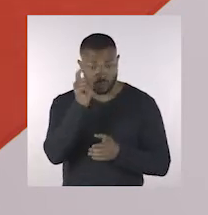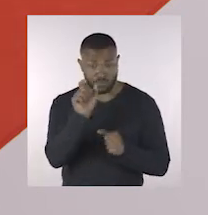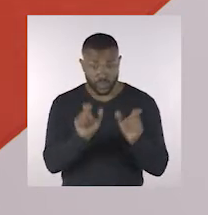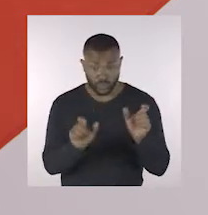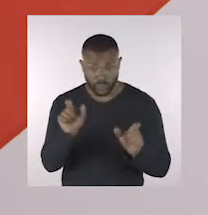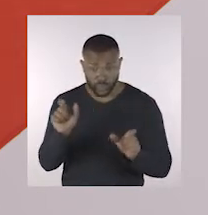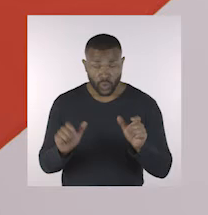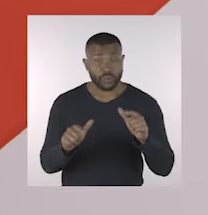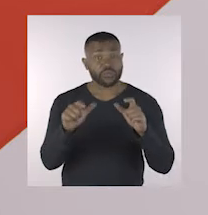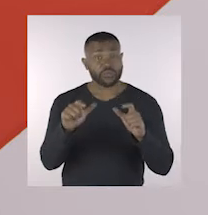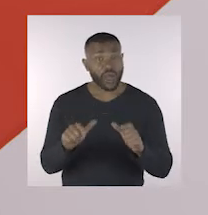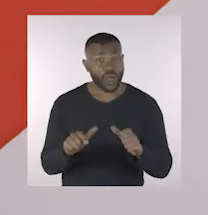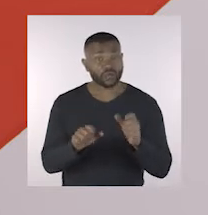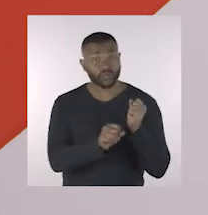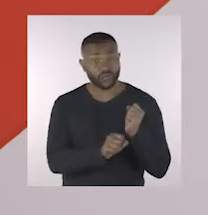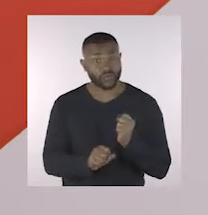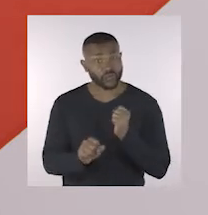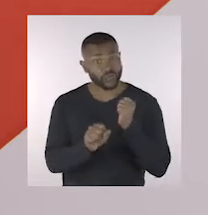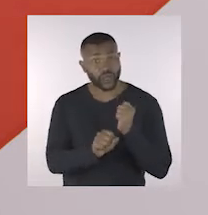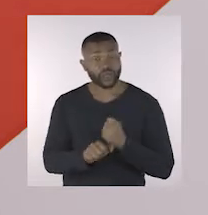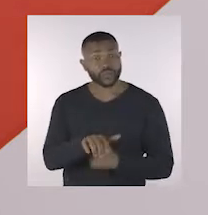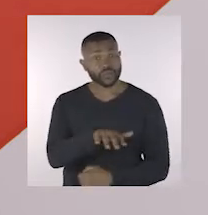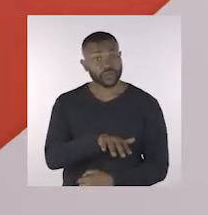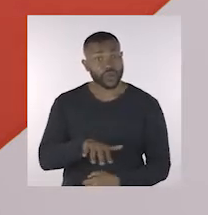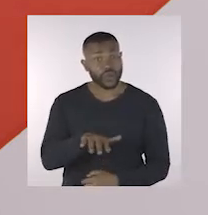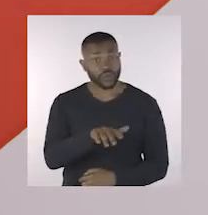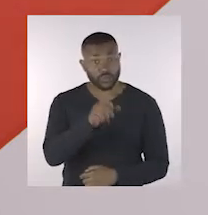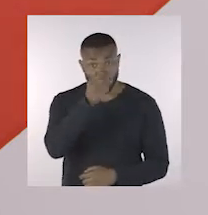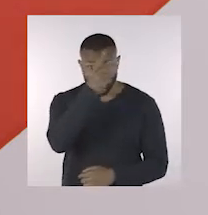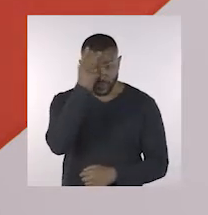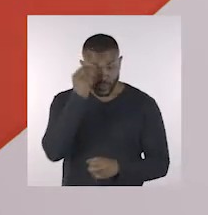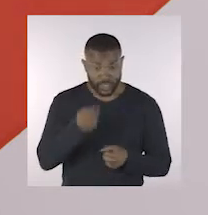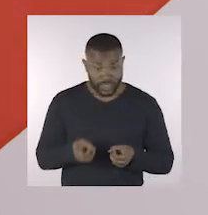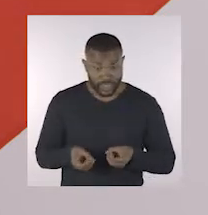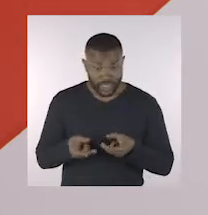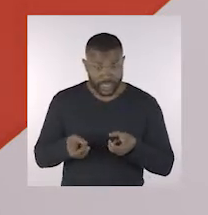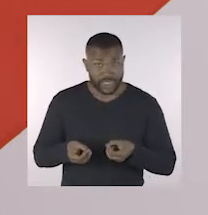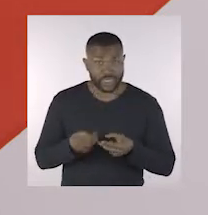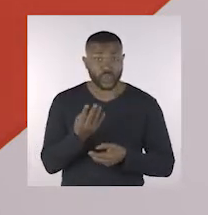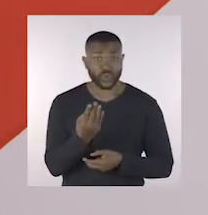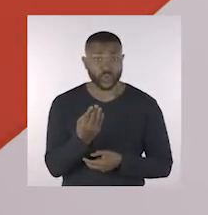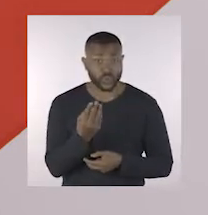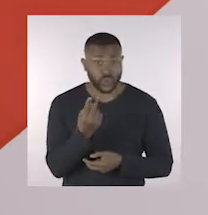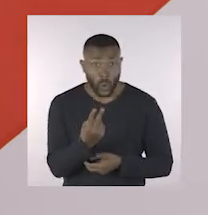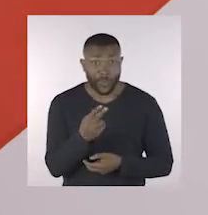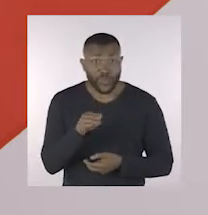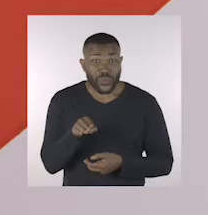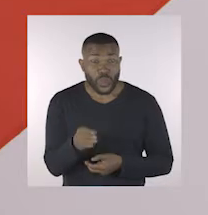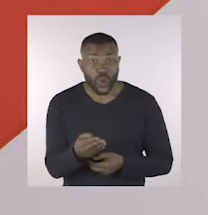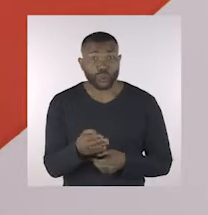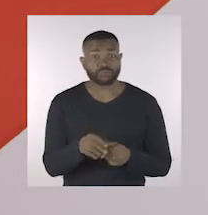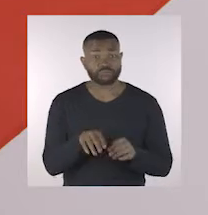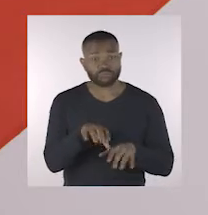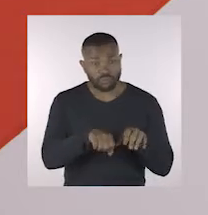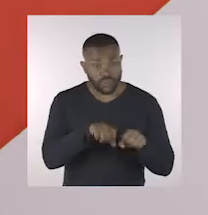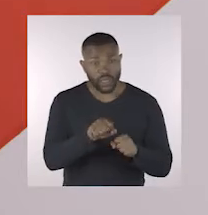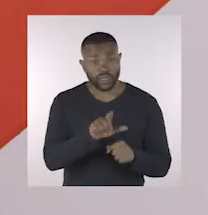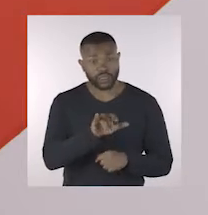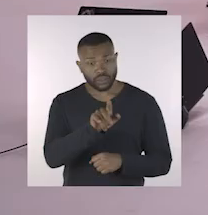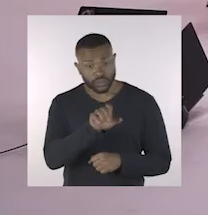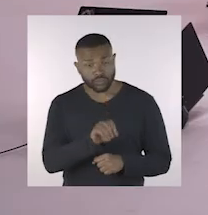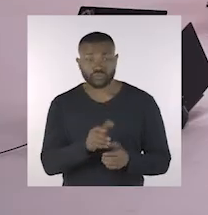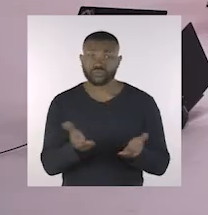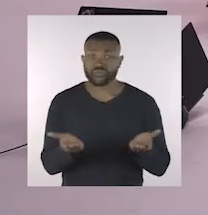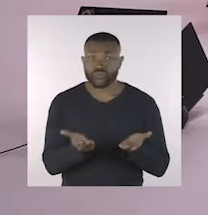contratar pessoas do próprio bairro para fazer a razão é no bairro quiser a prefeitura gasta mais de Dois Bilhões na coleta do lixo